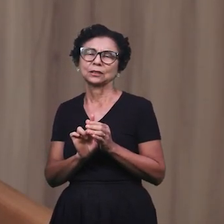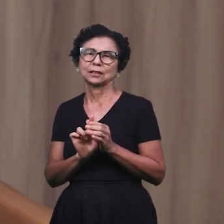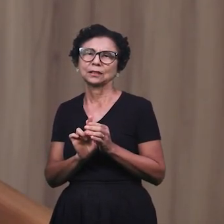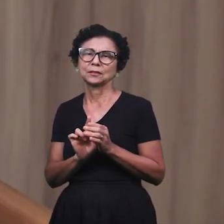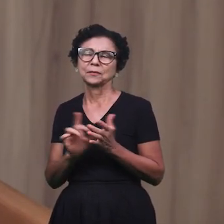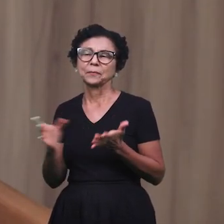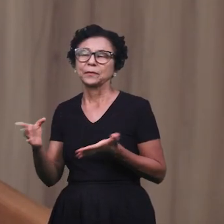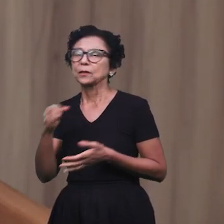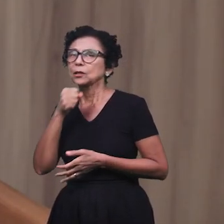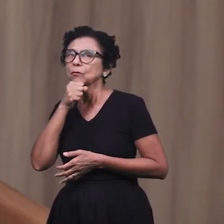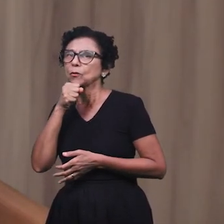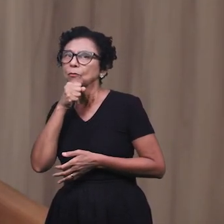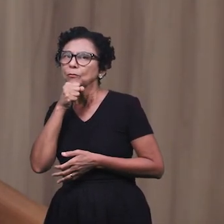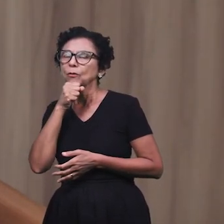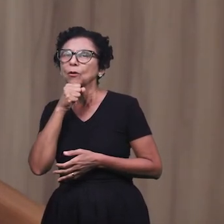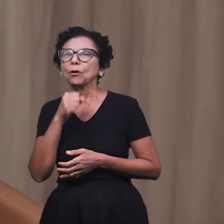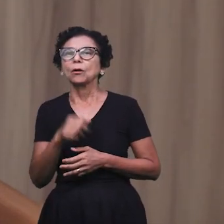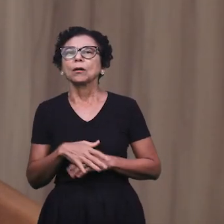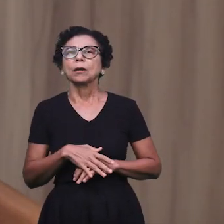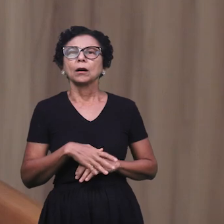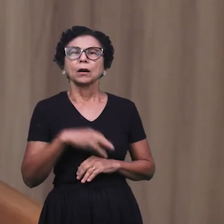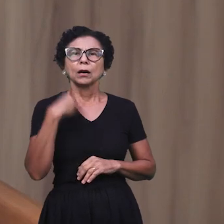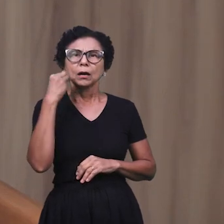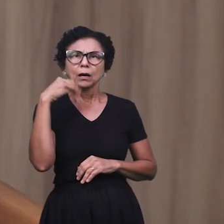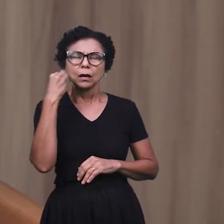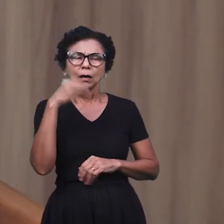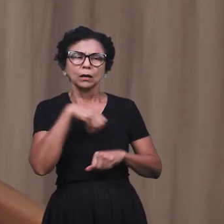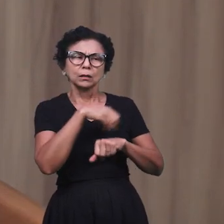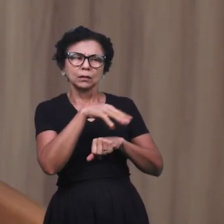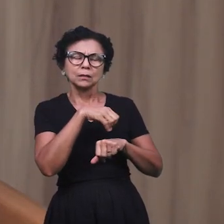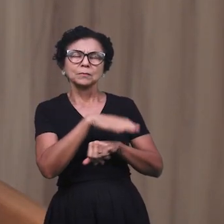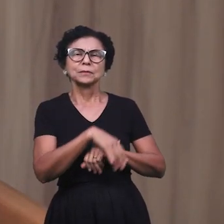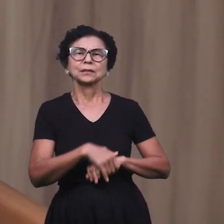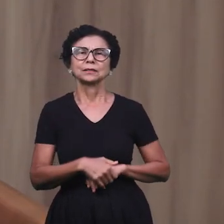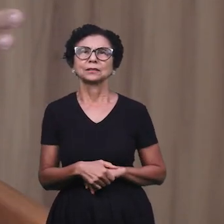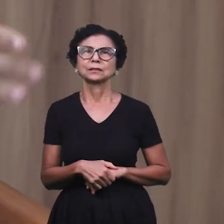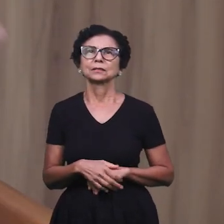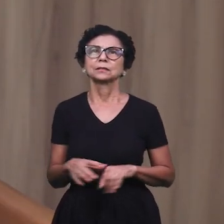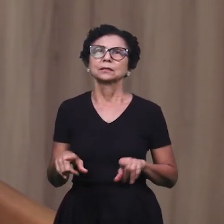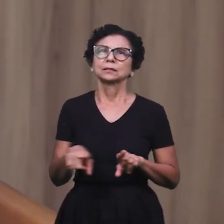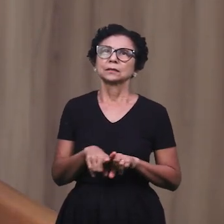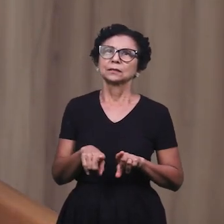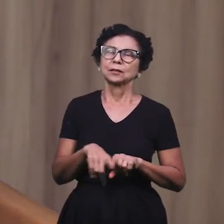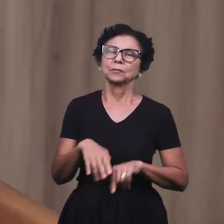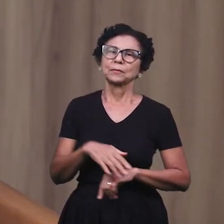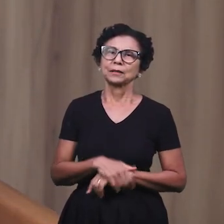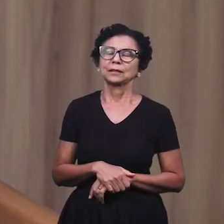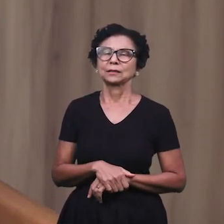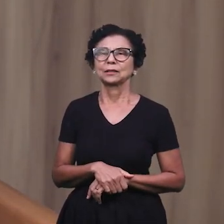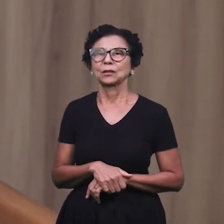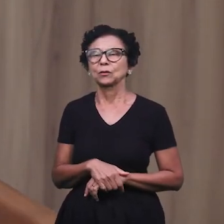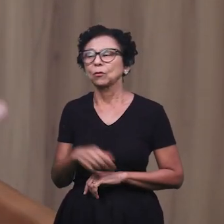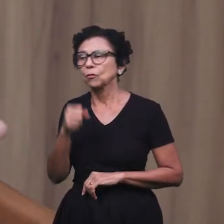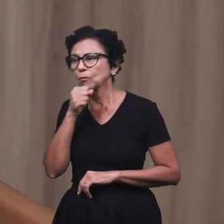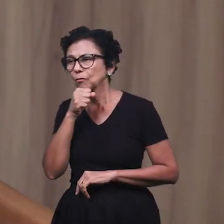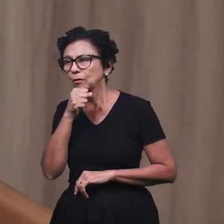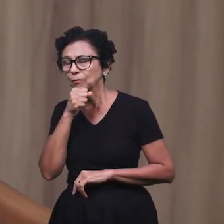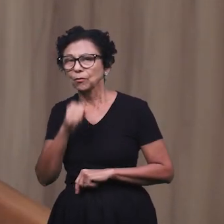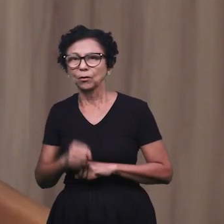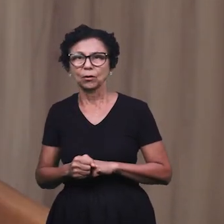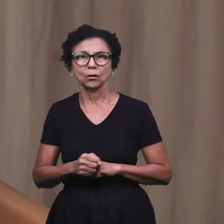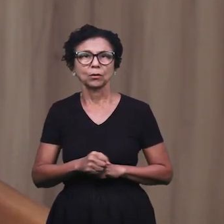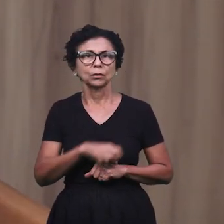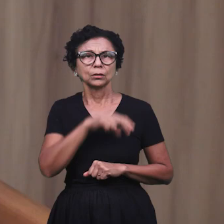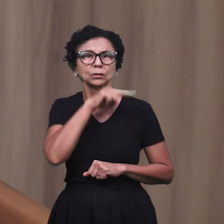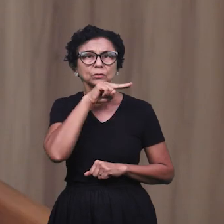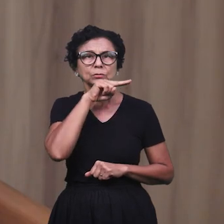também é assim, muitos avós ajudam a cuidar dos seus netos, né? Às vezes os pais estão trabalhando, então os avós que estão ali no